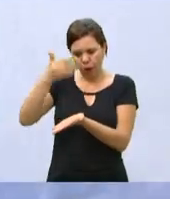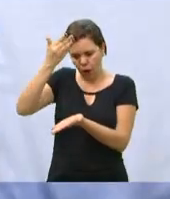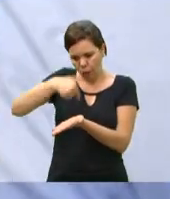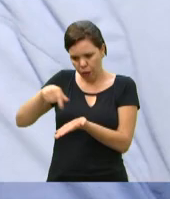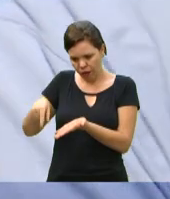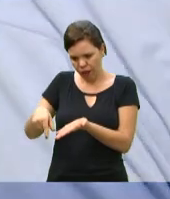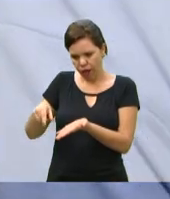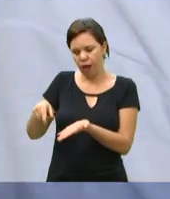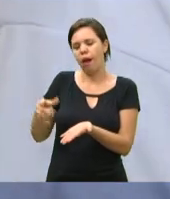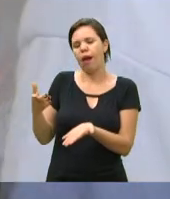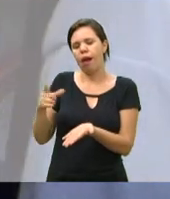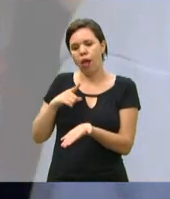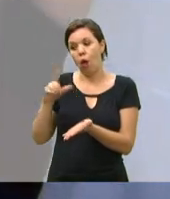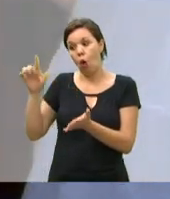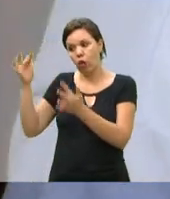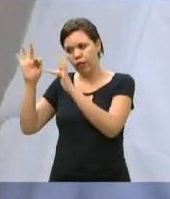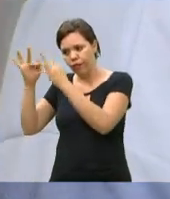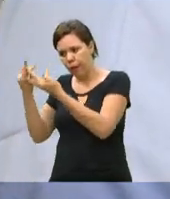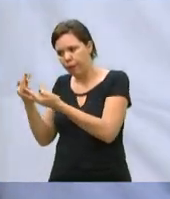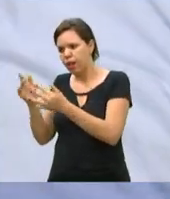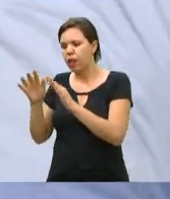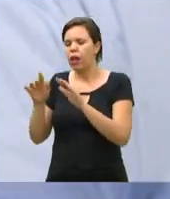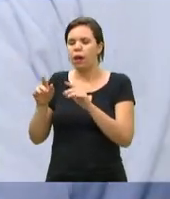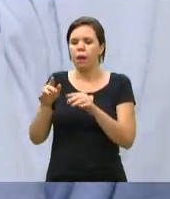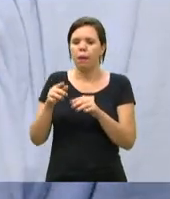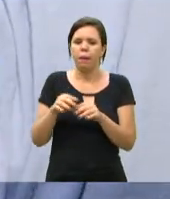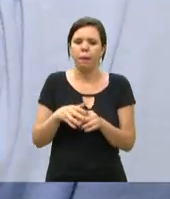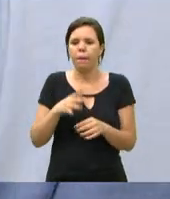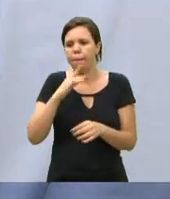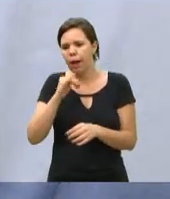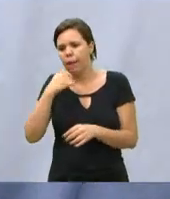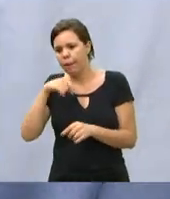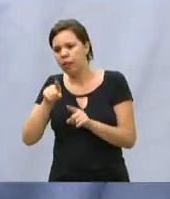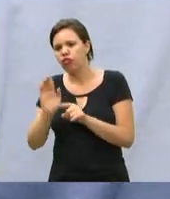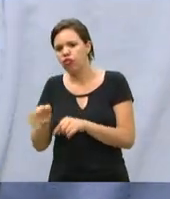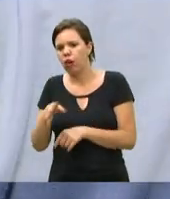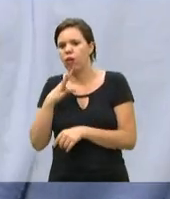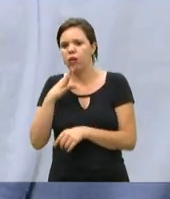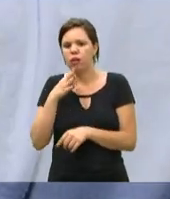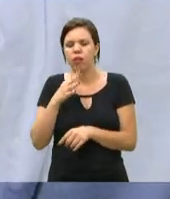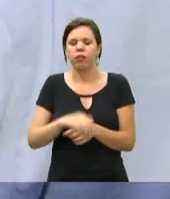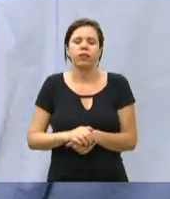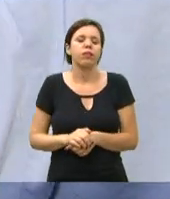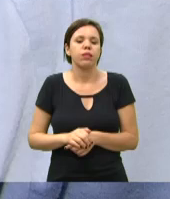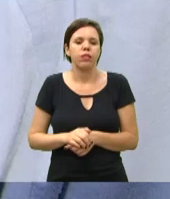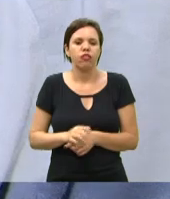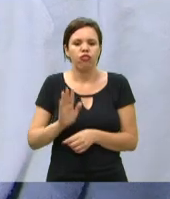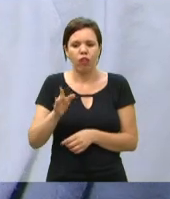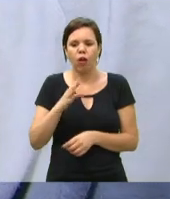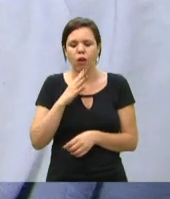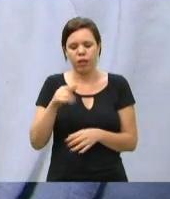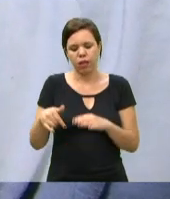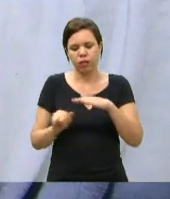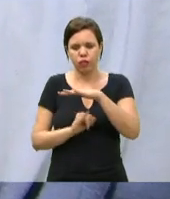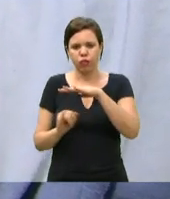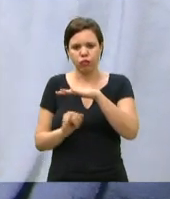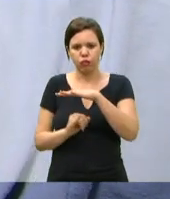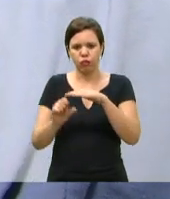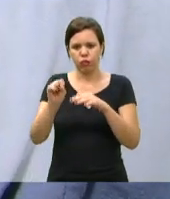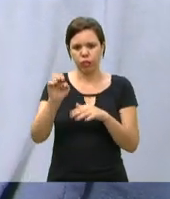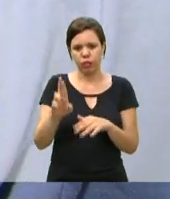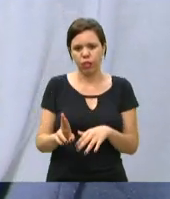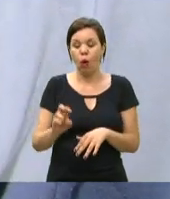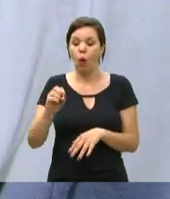é? Ou por outras famílias, outros pais que já conhecem o Instituto Ser, ou